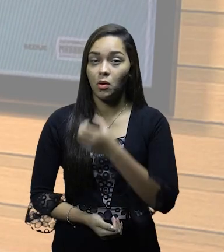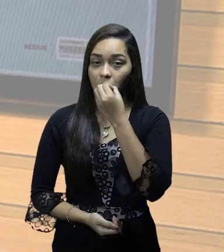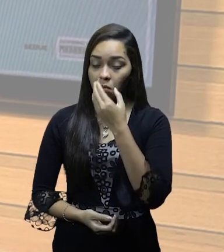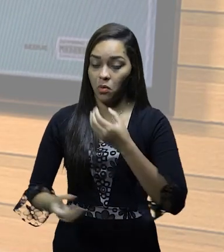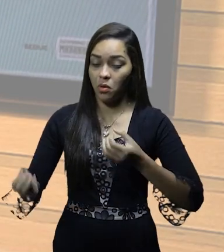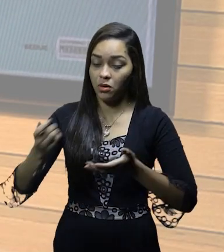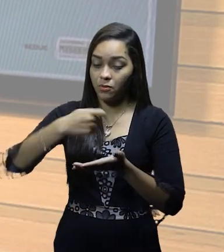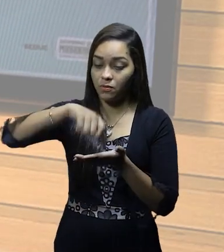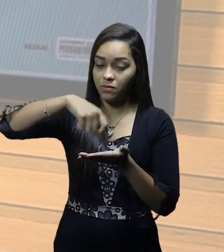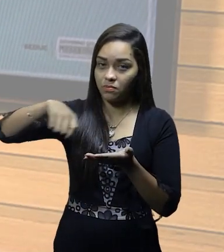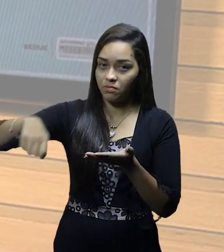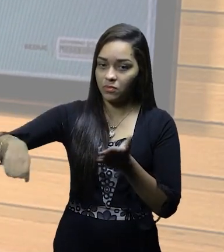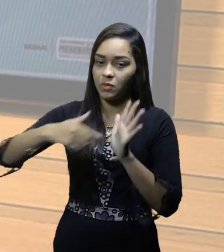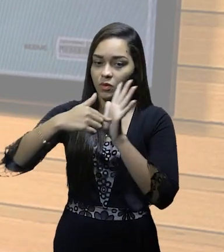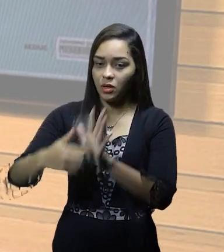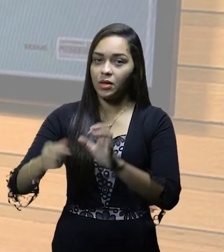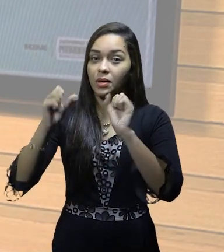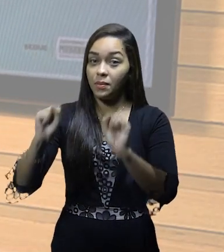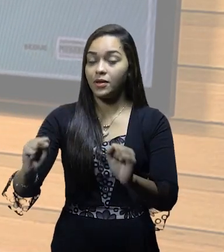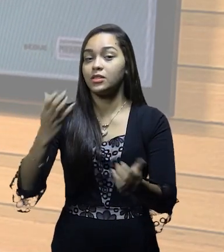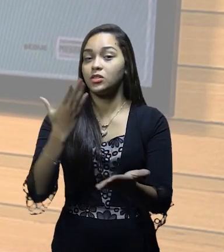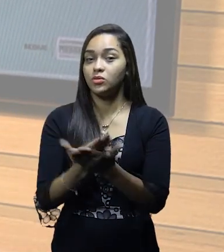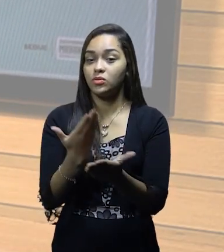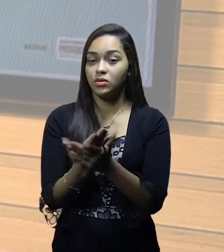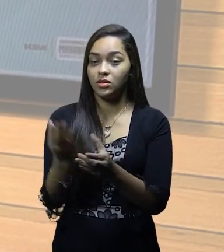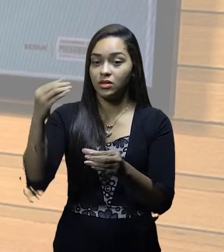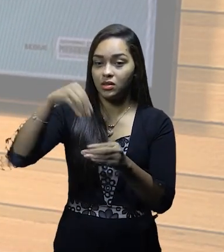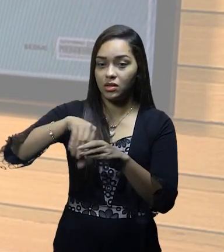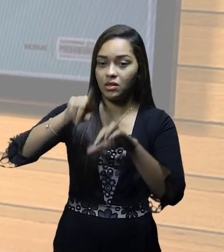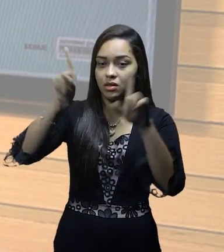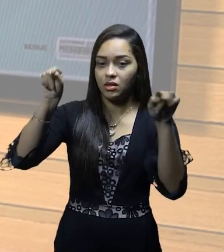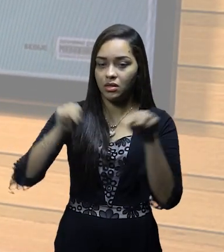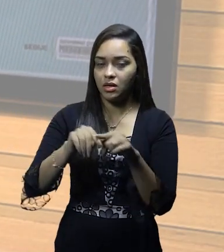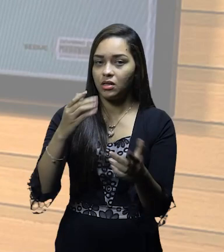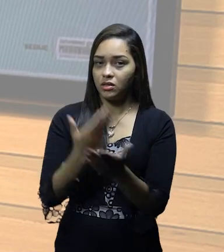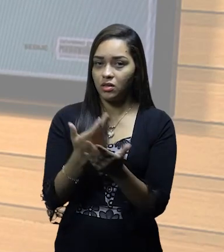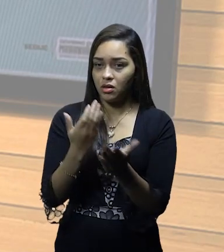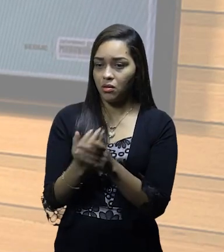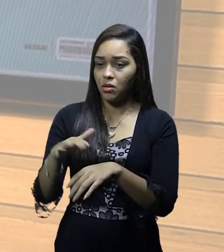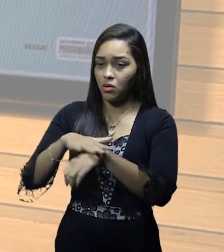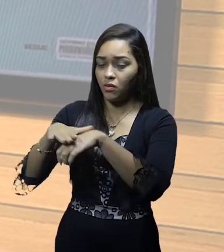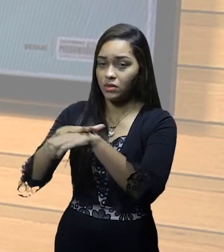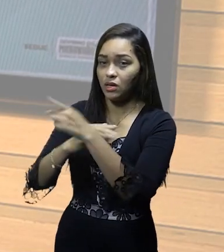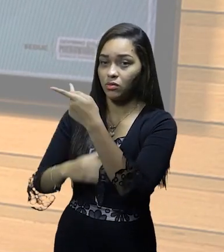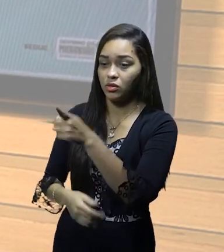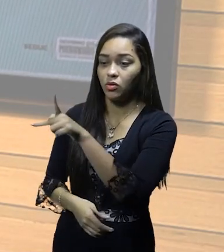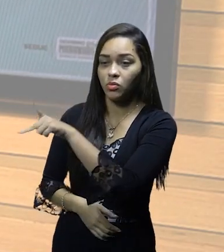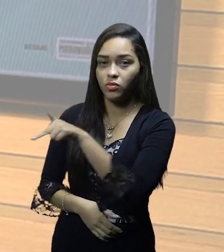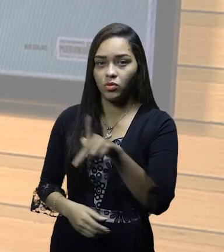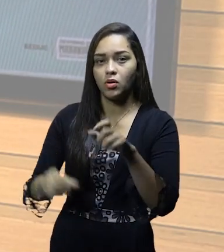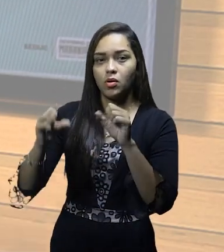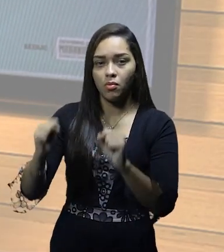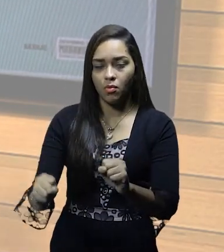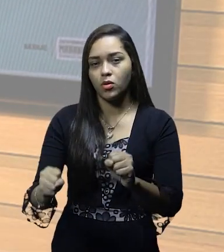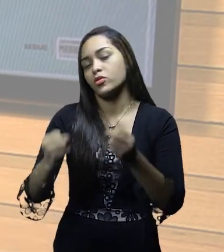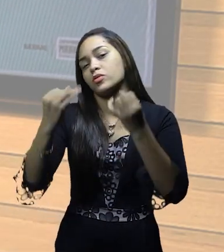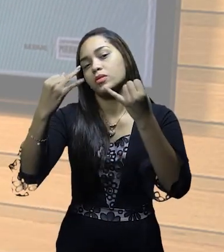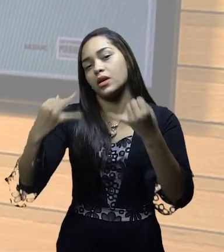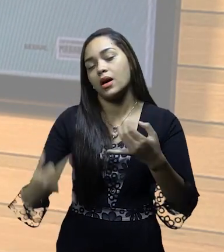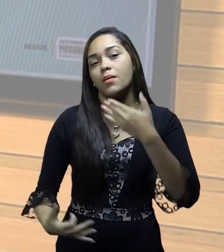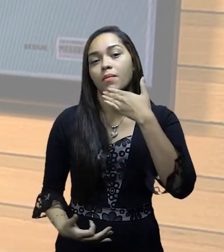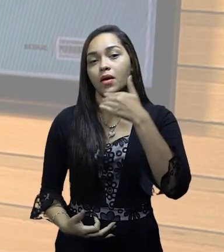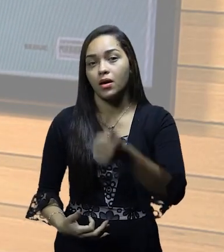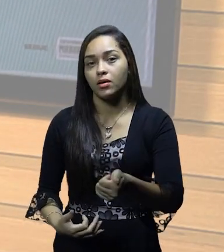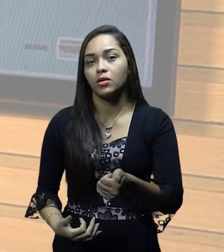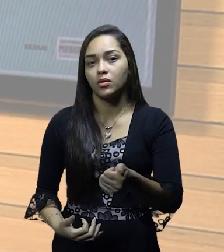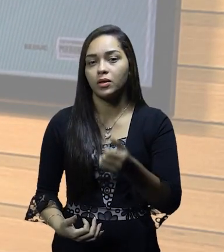uma grande obra e a gente pode estudá-la dentro da sala de aula. Você pode falar com o seu professor, pedir para ele dar uma explanada aí